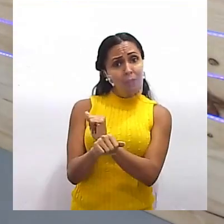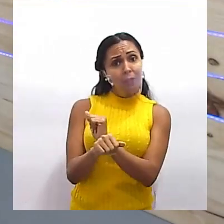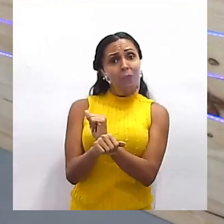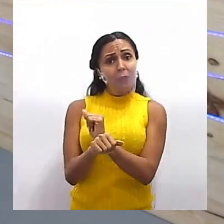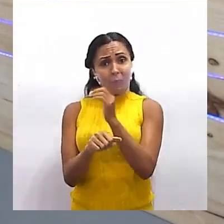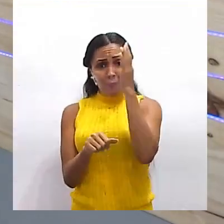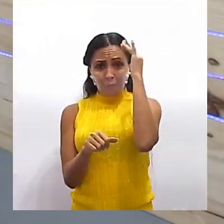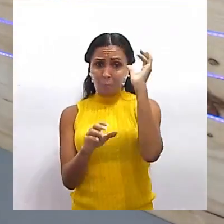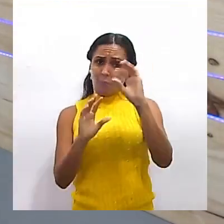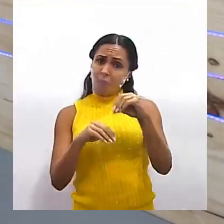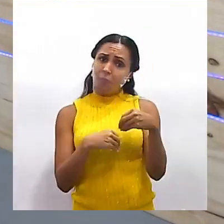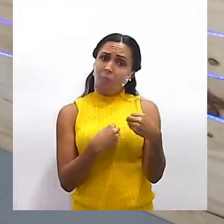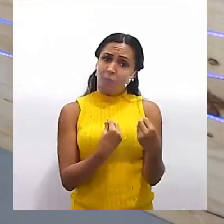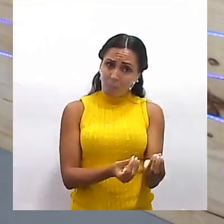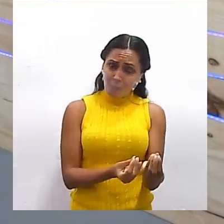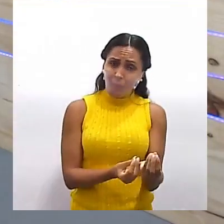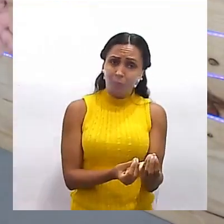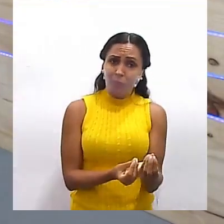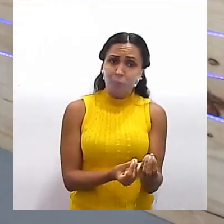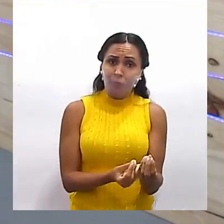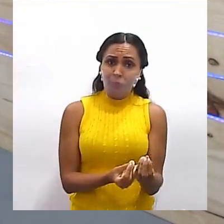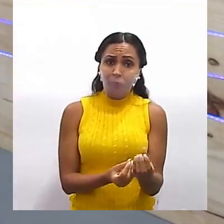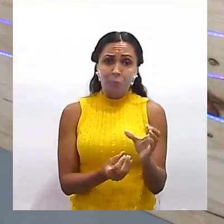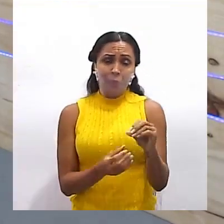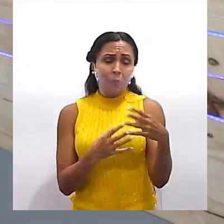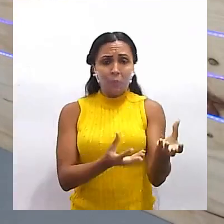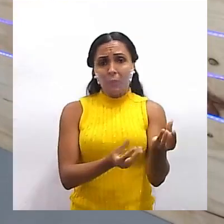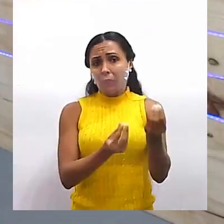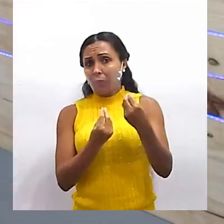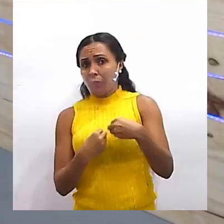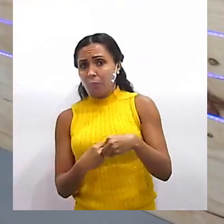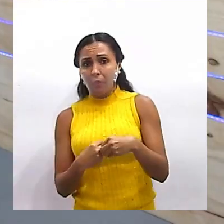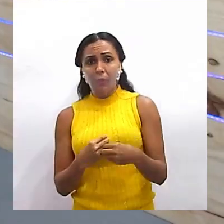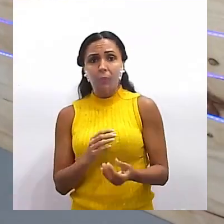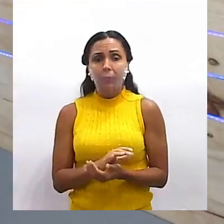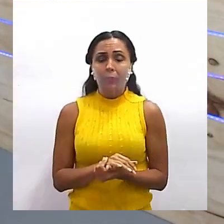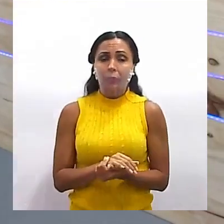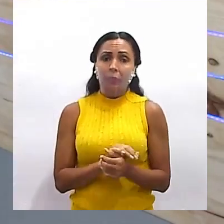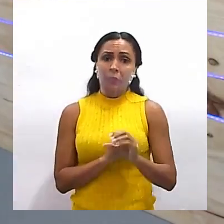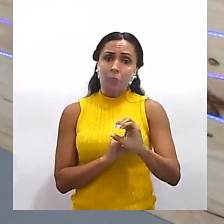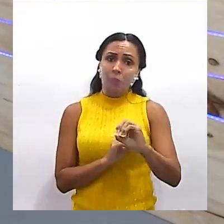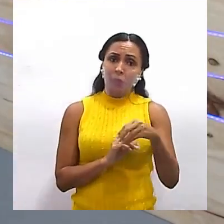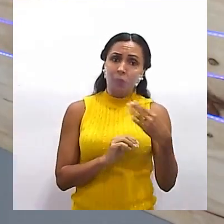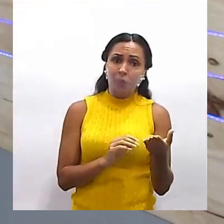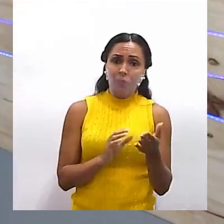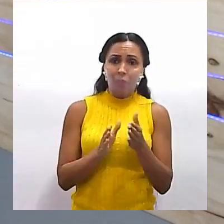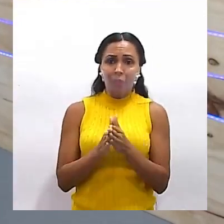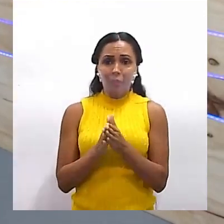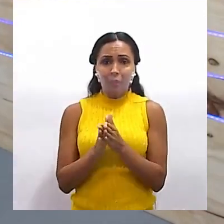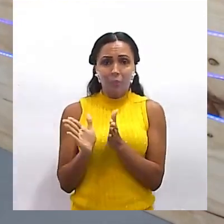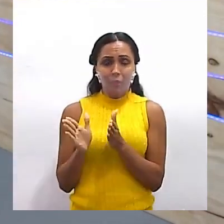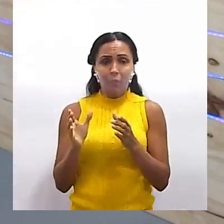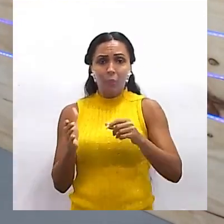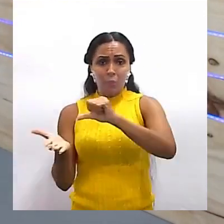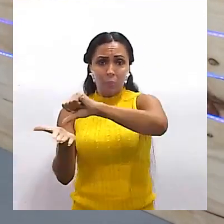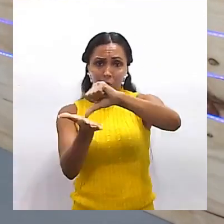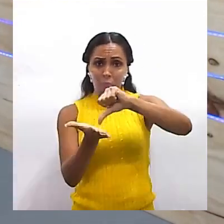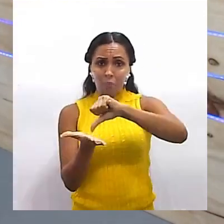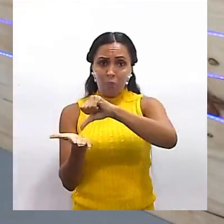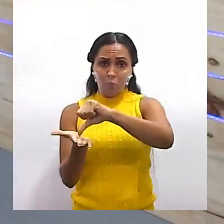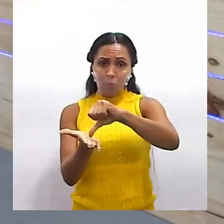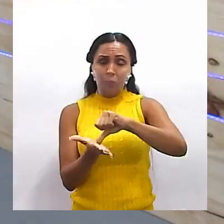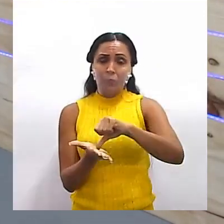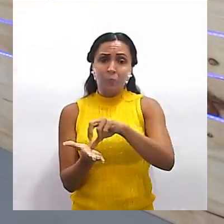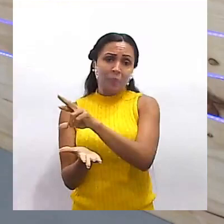ser devolvido porque veio com avaria, se vai ser direcionado para a área de avaria que eu tenho no meu sistema para ser tratado,